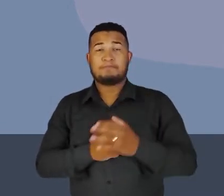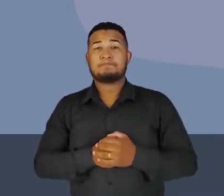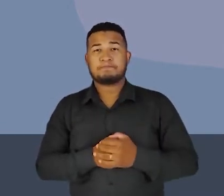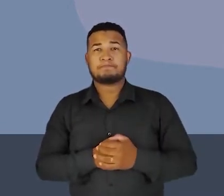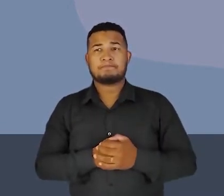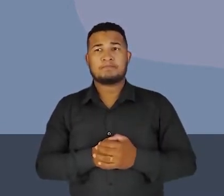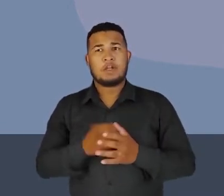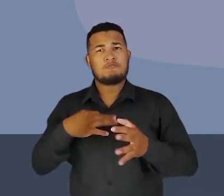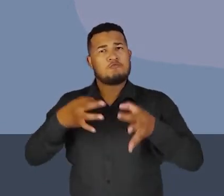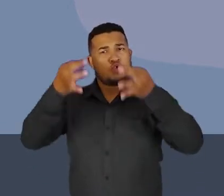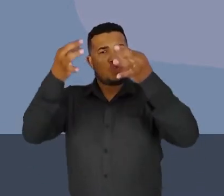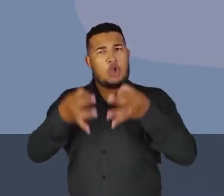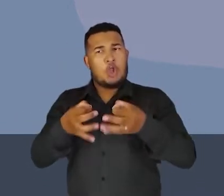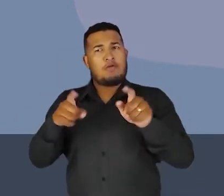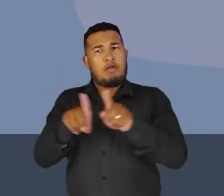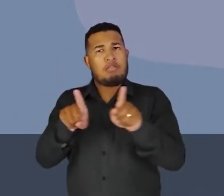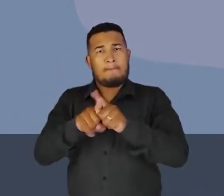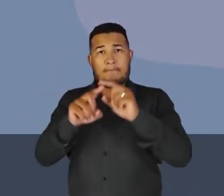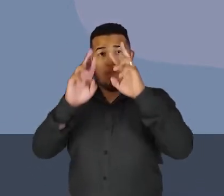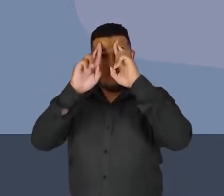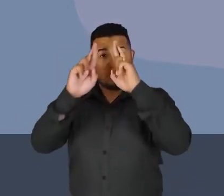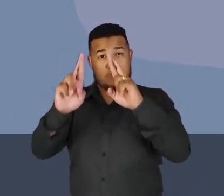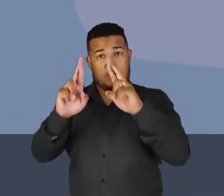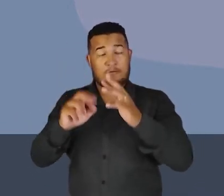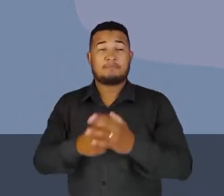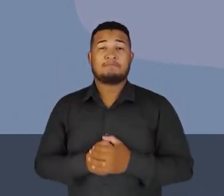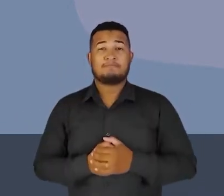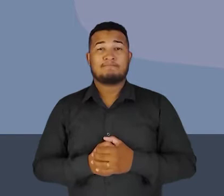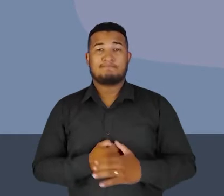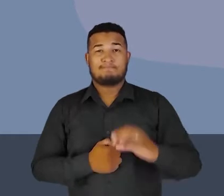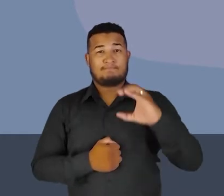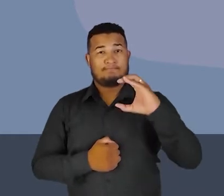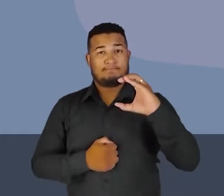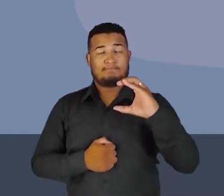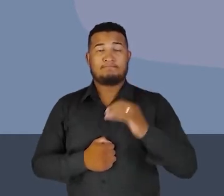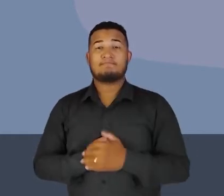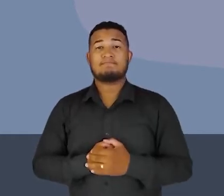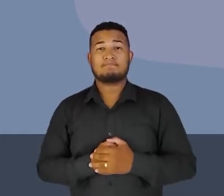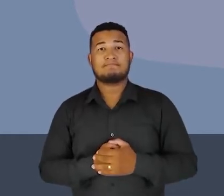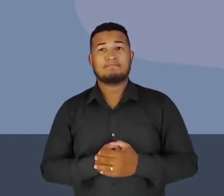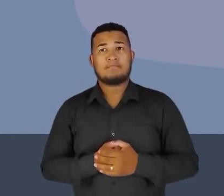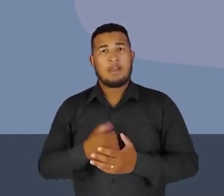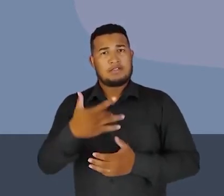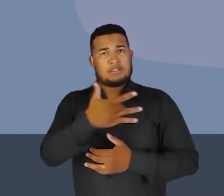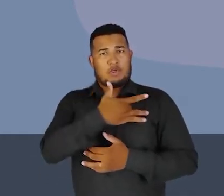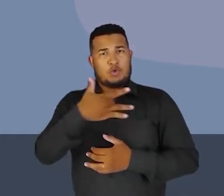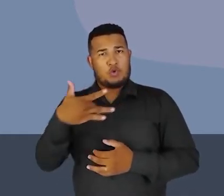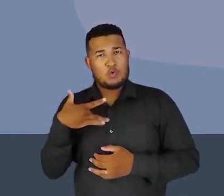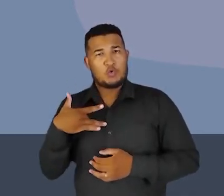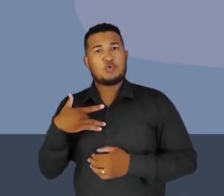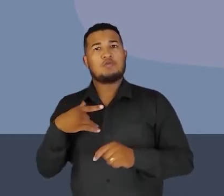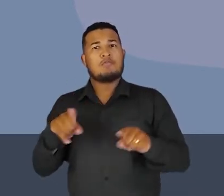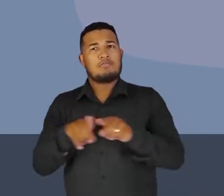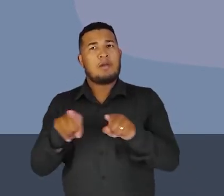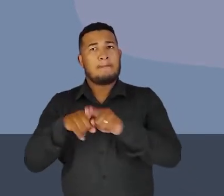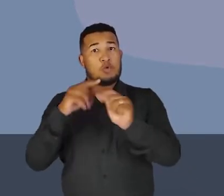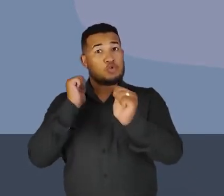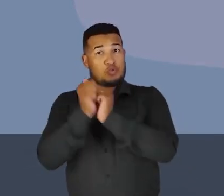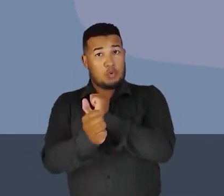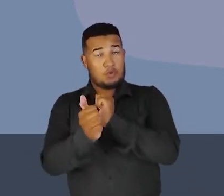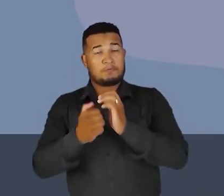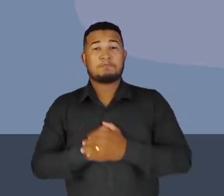a dignidade e o respeito. Letra C, a saúde e o